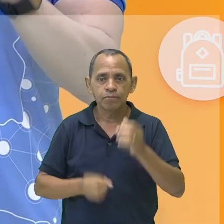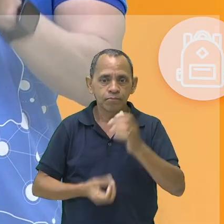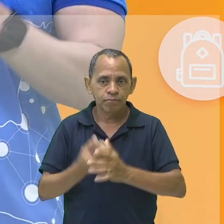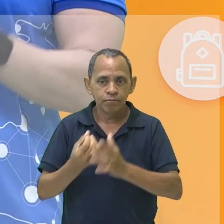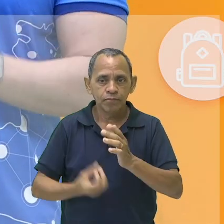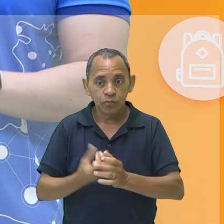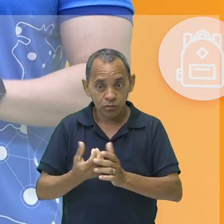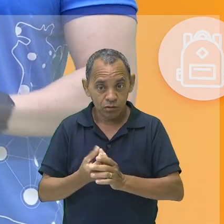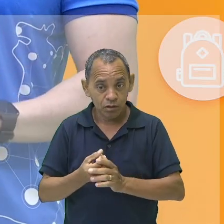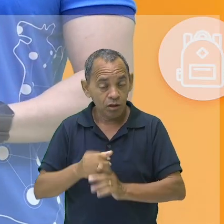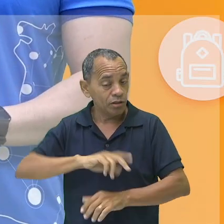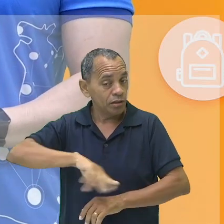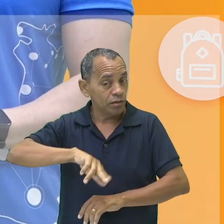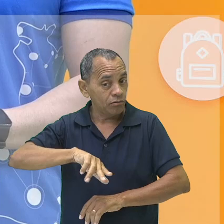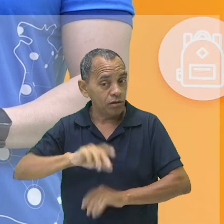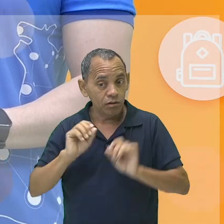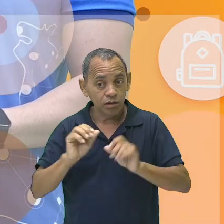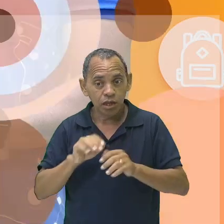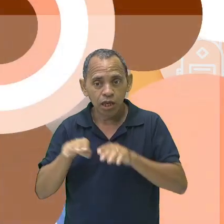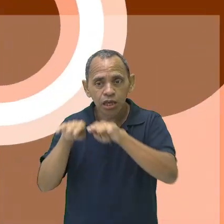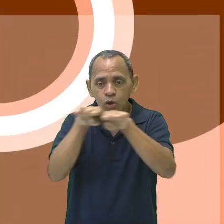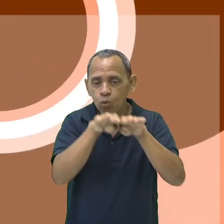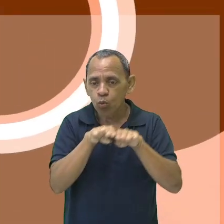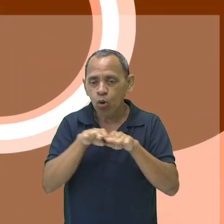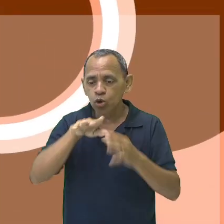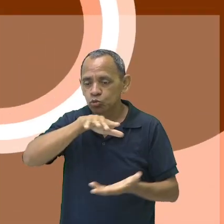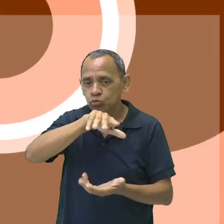mundo, e a gente vai observar isso neste momento.